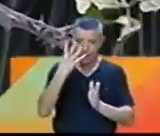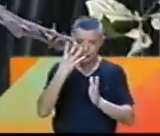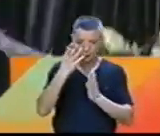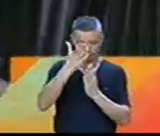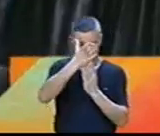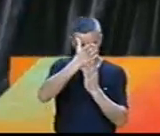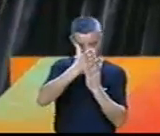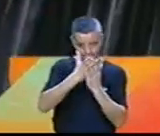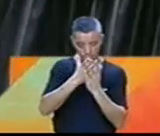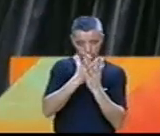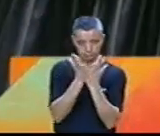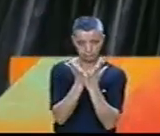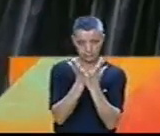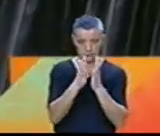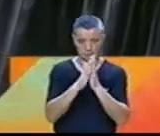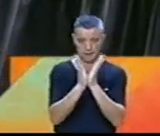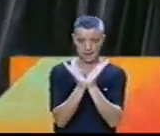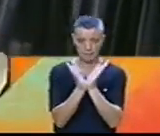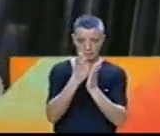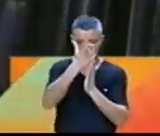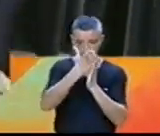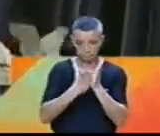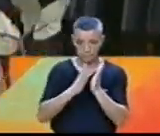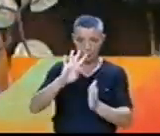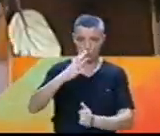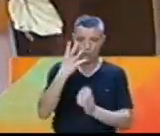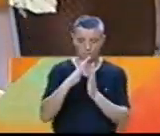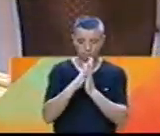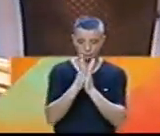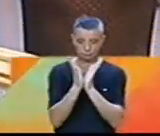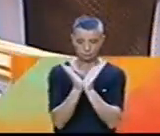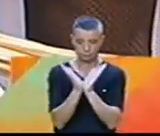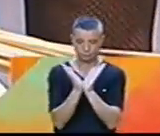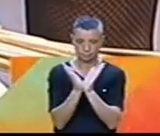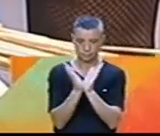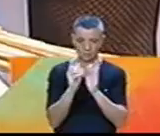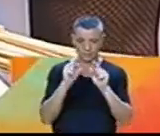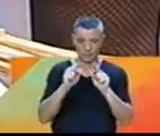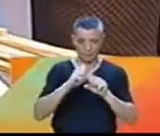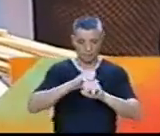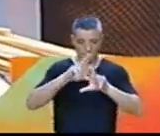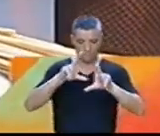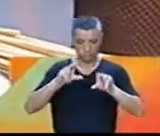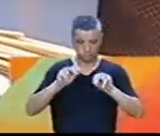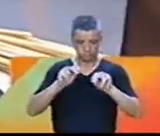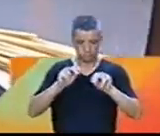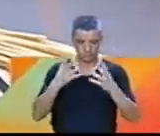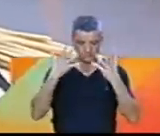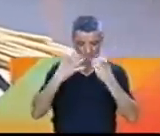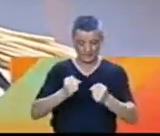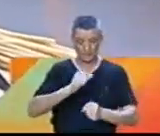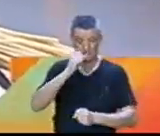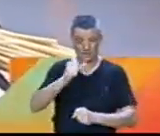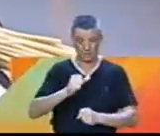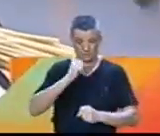Sim. Ao tirar a medula. É esta parte. É preciso limpá-la. E ainda tirar não está tudo, completamente não? Seca, porque assim